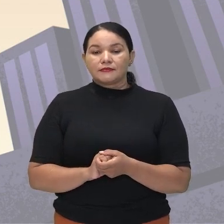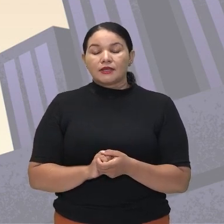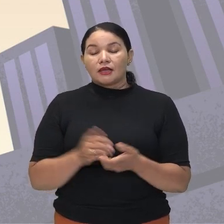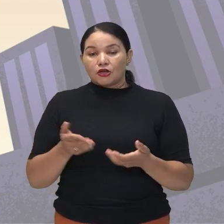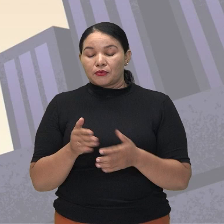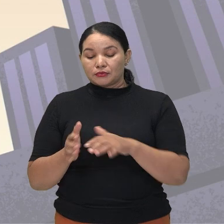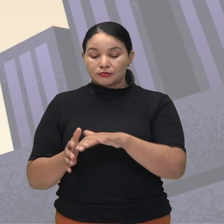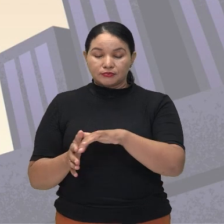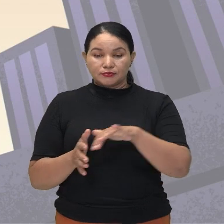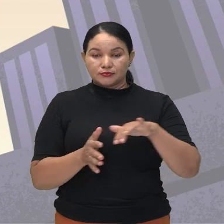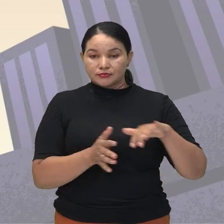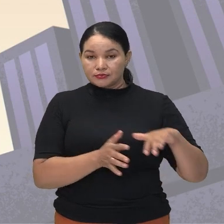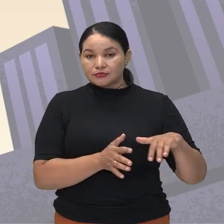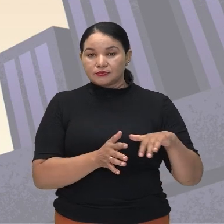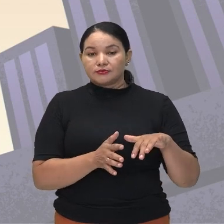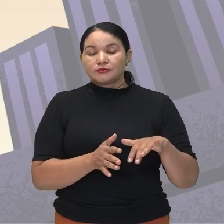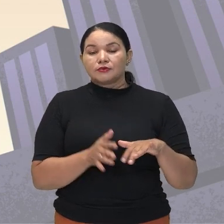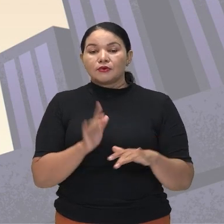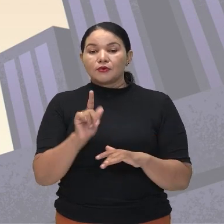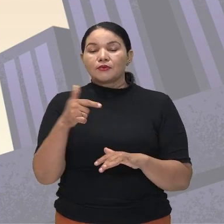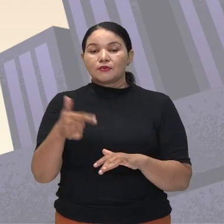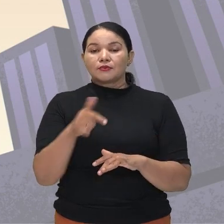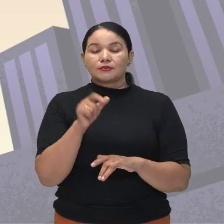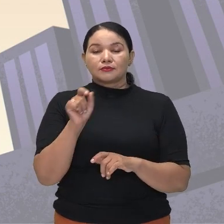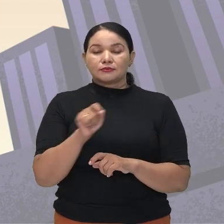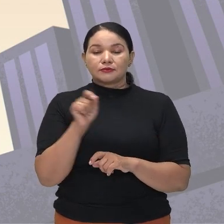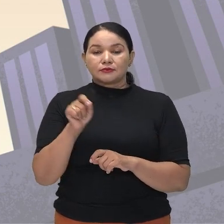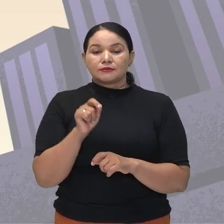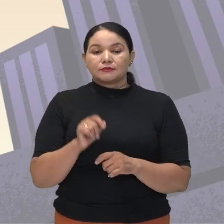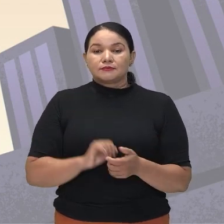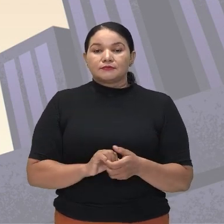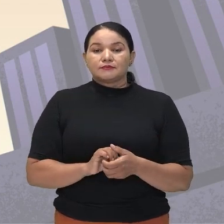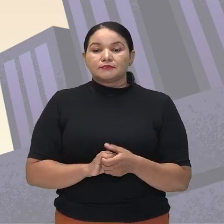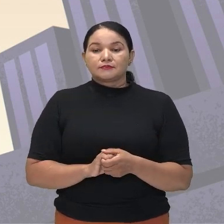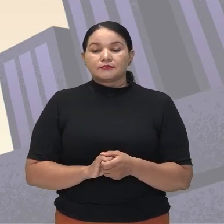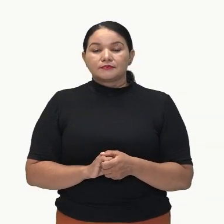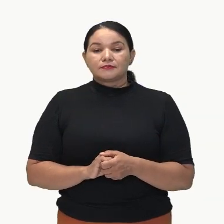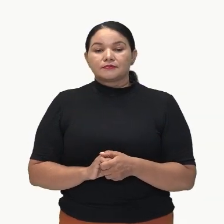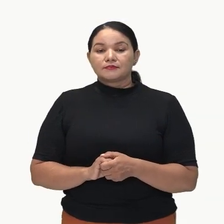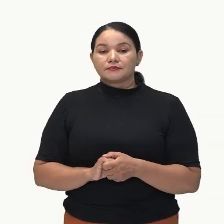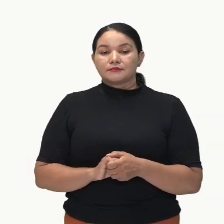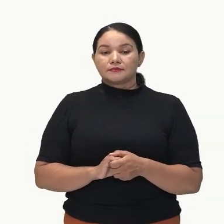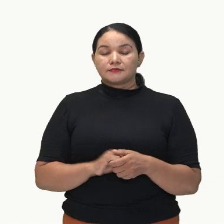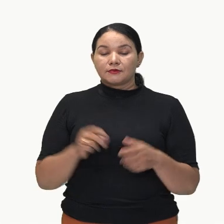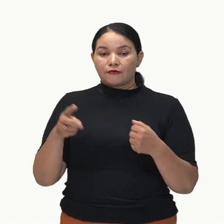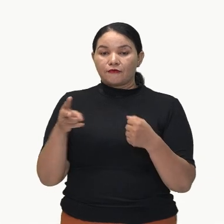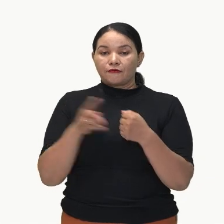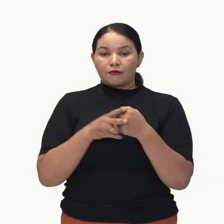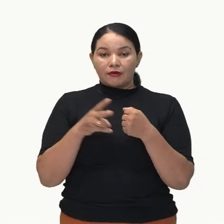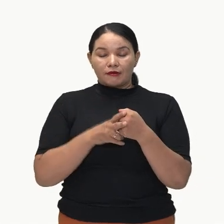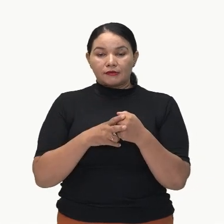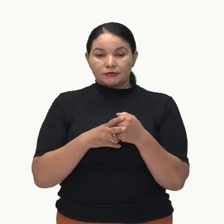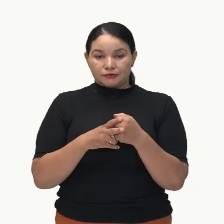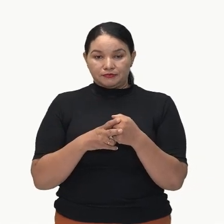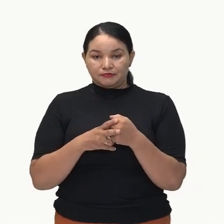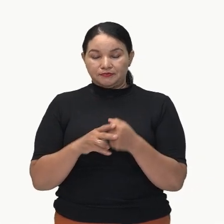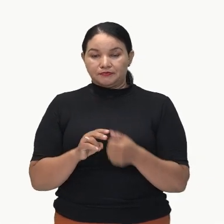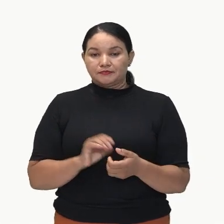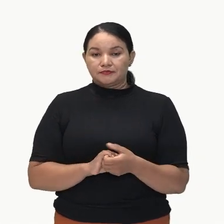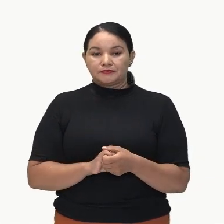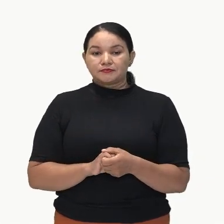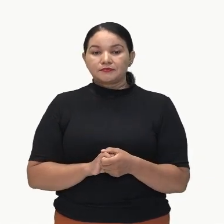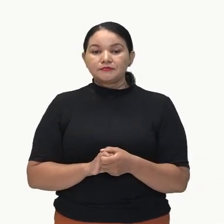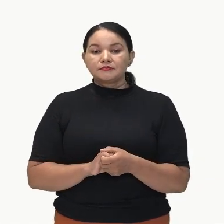primeiro conteúdo, mais simples, tranquilinho, vamos ao verbo, Chegamos ao